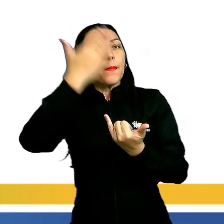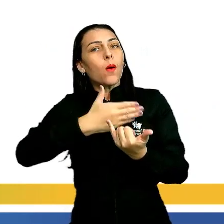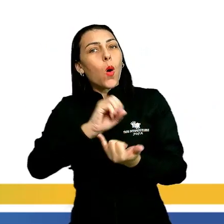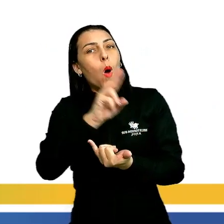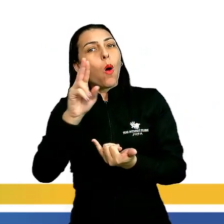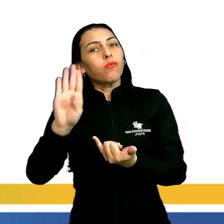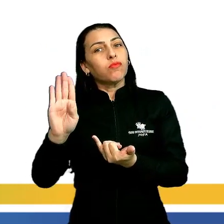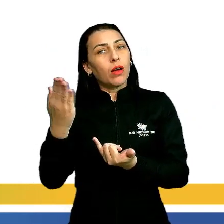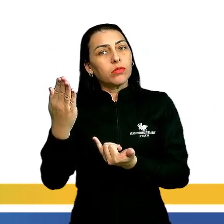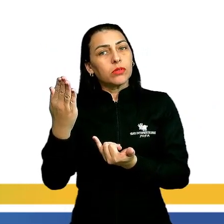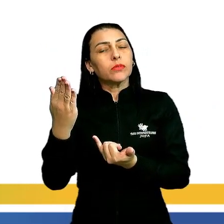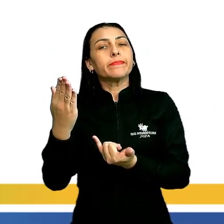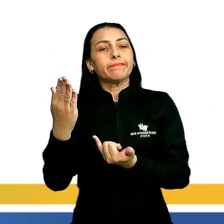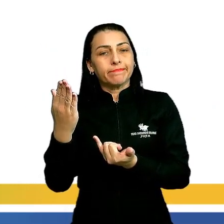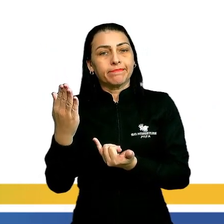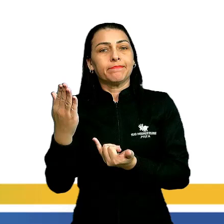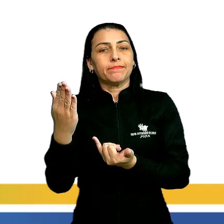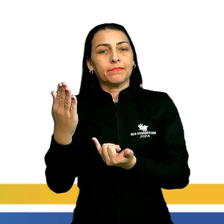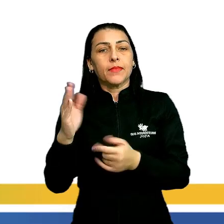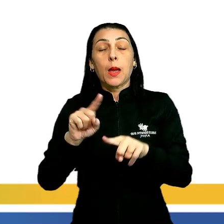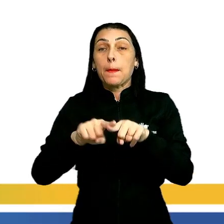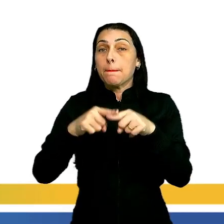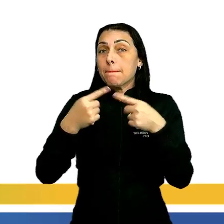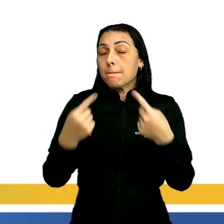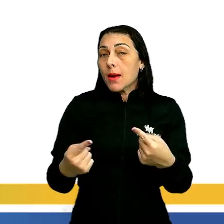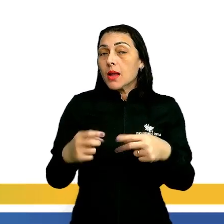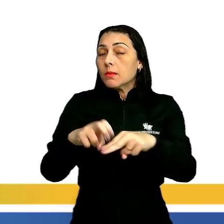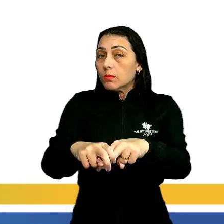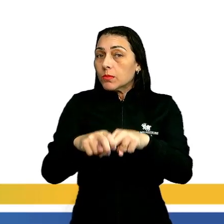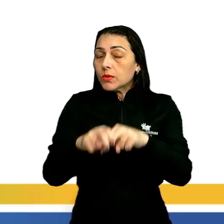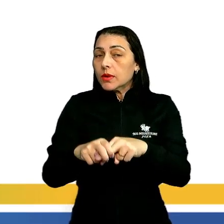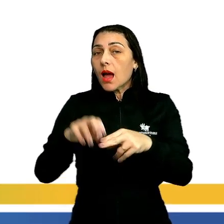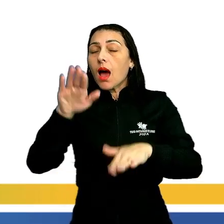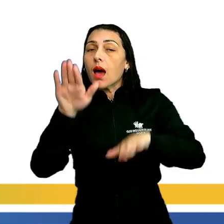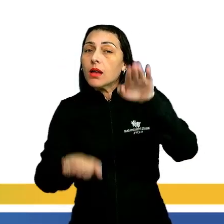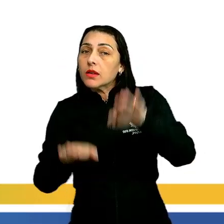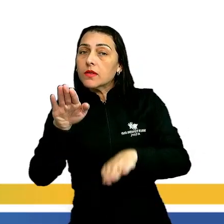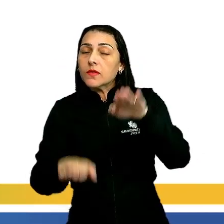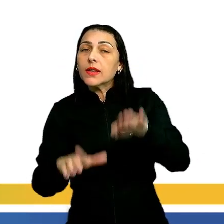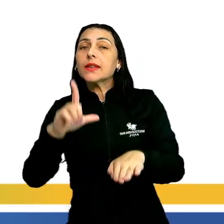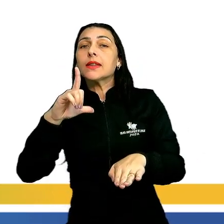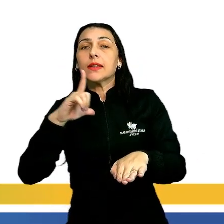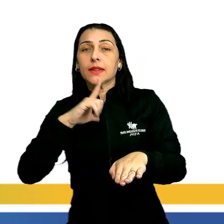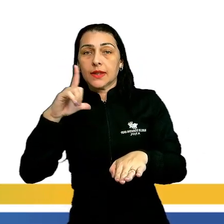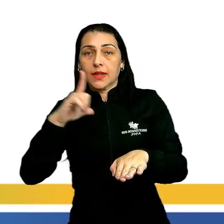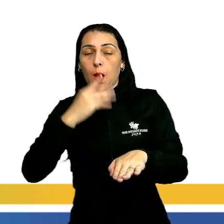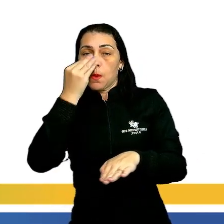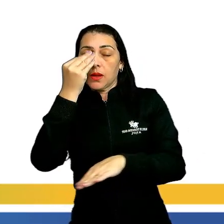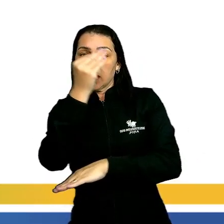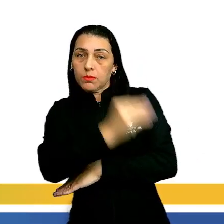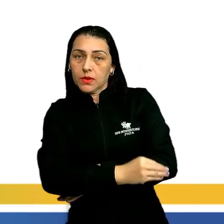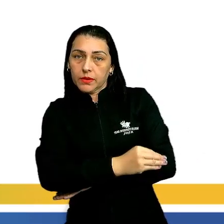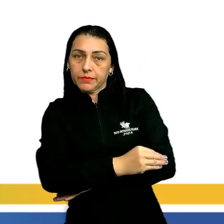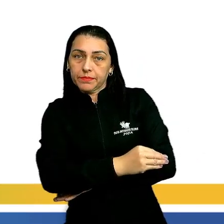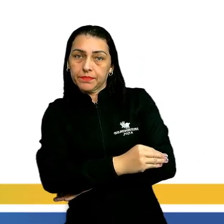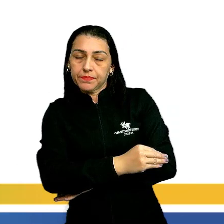diversas, improváveis ou falsos, mas nem por isso, às vezes, merece ser desprezado.